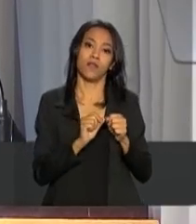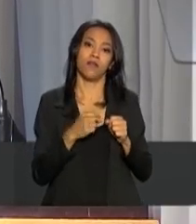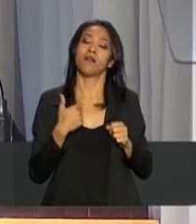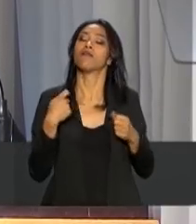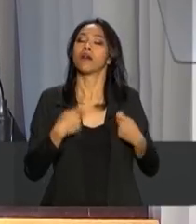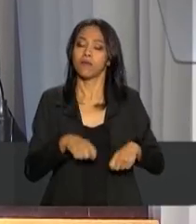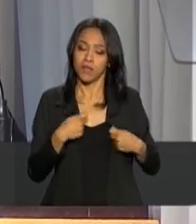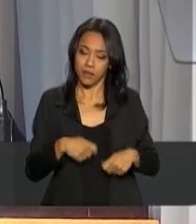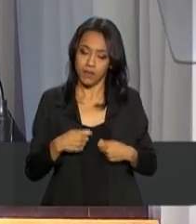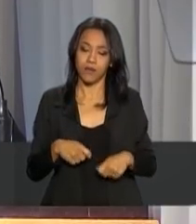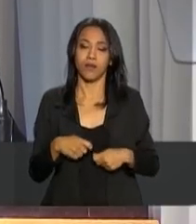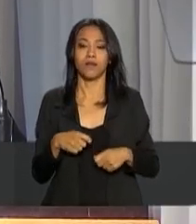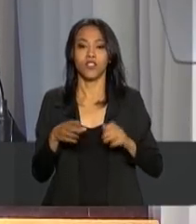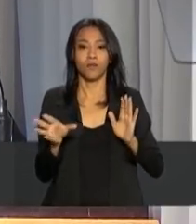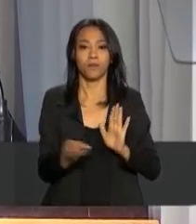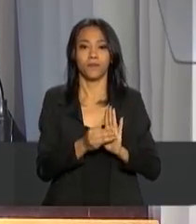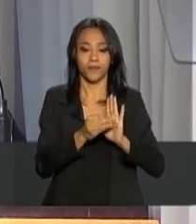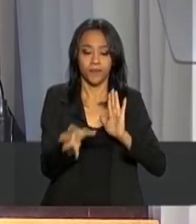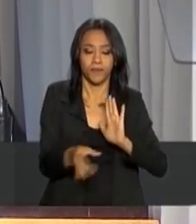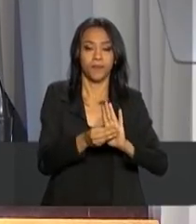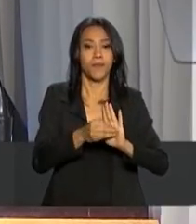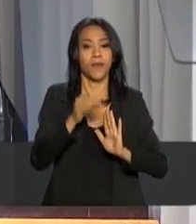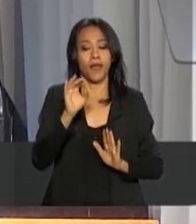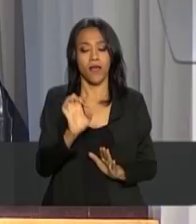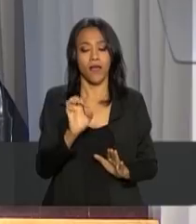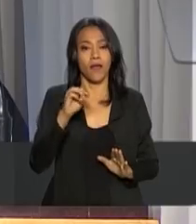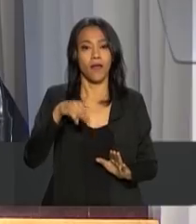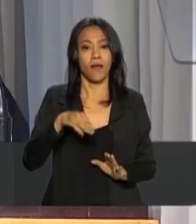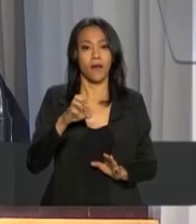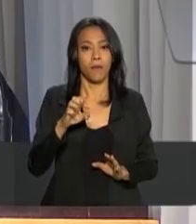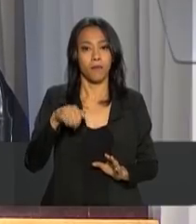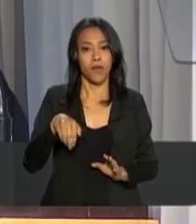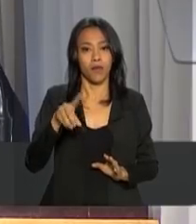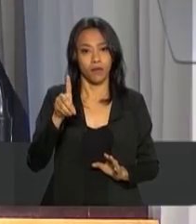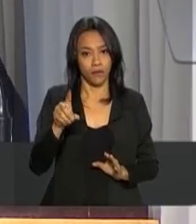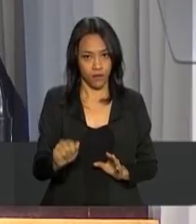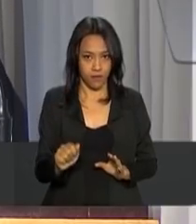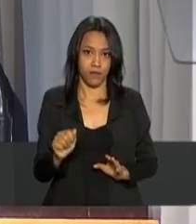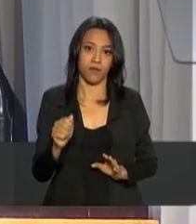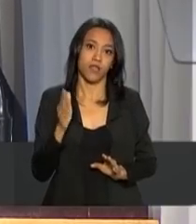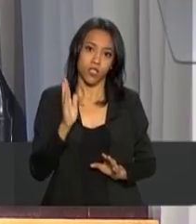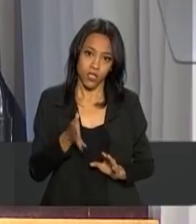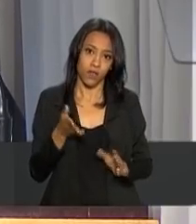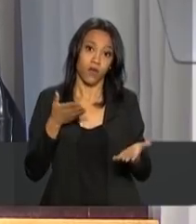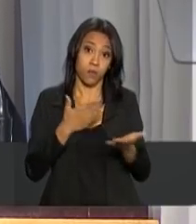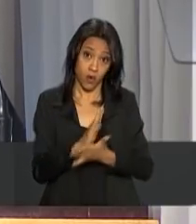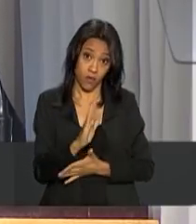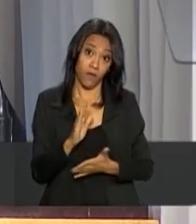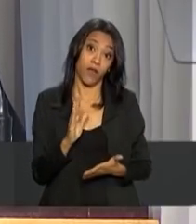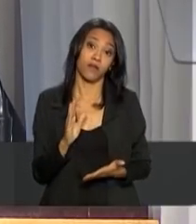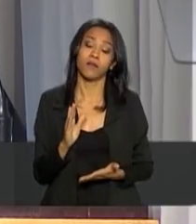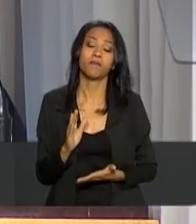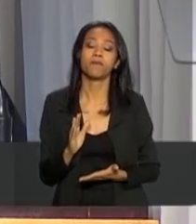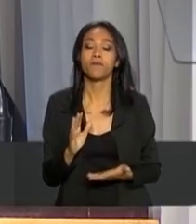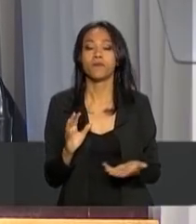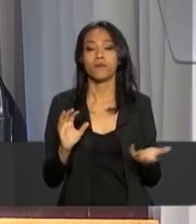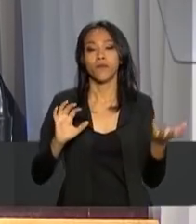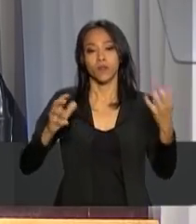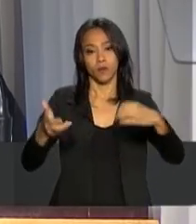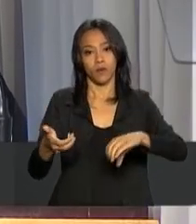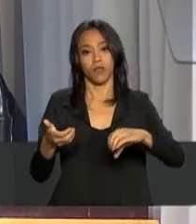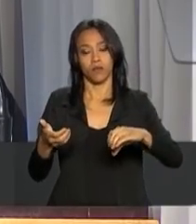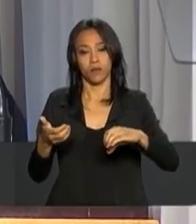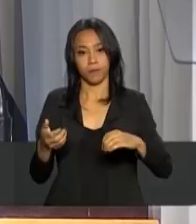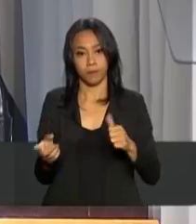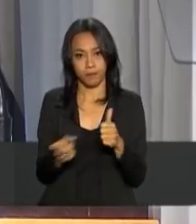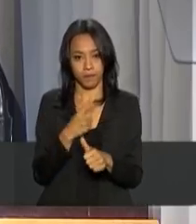algumas partes de emenda constitucional que eu consegui aprovar no Congresso. E nós sabemos como é difícil aprovar uma emenda constitucional no Congresso.